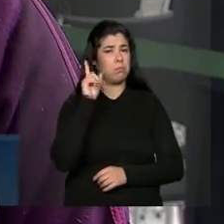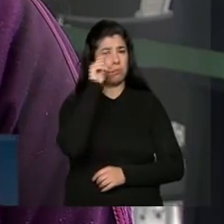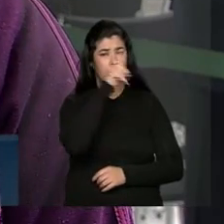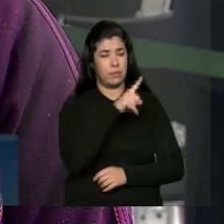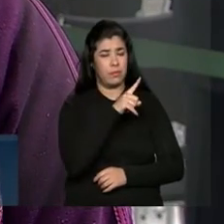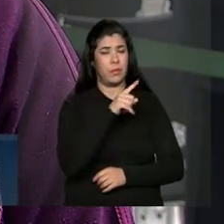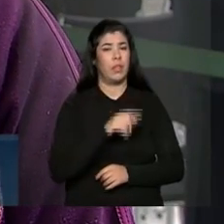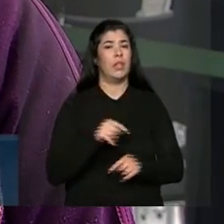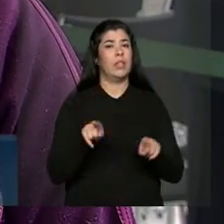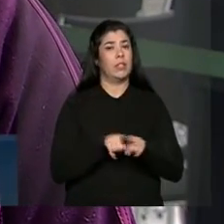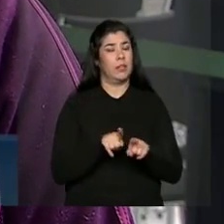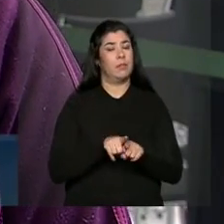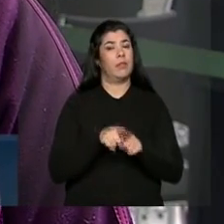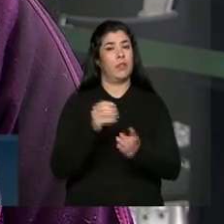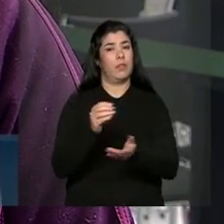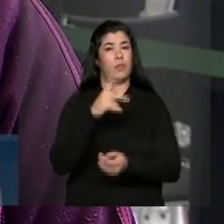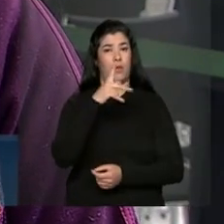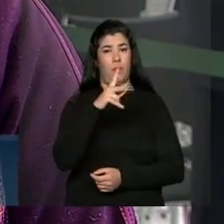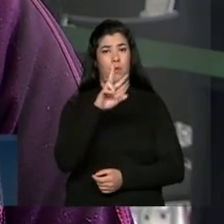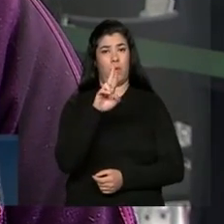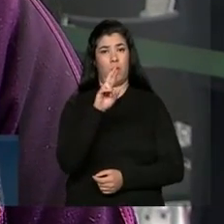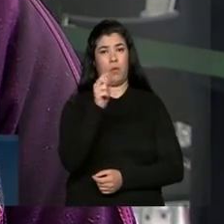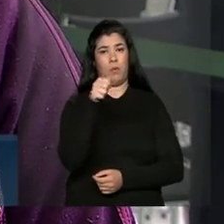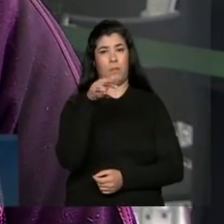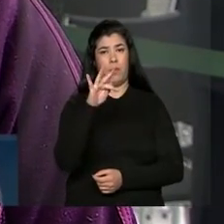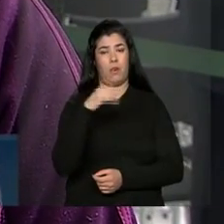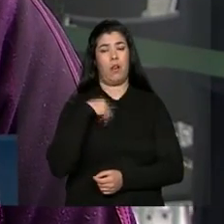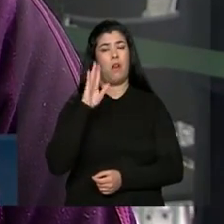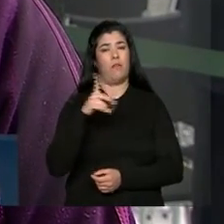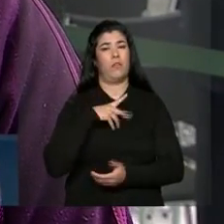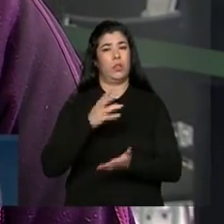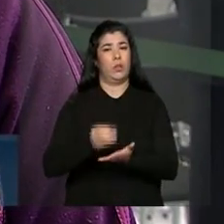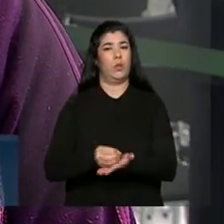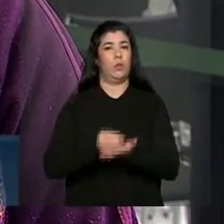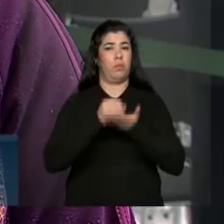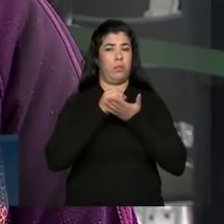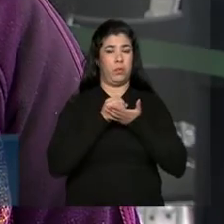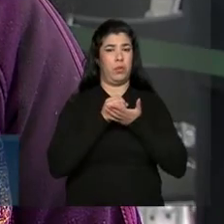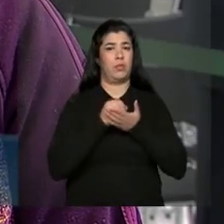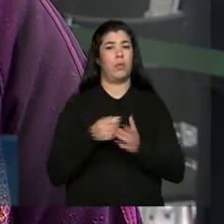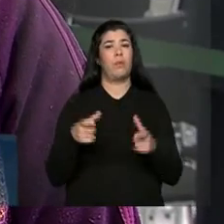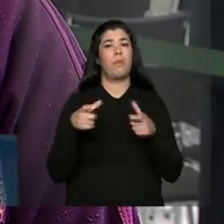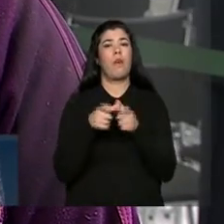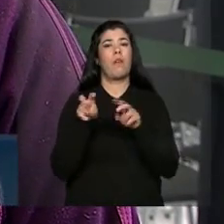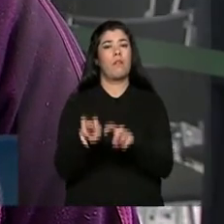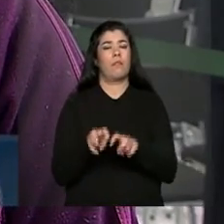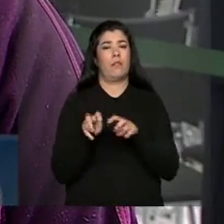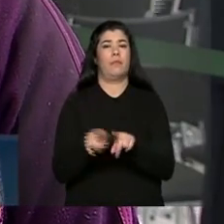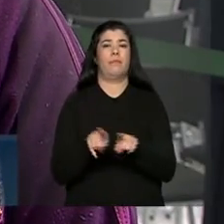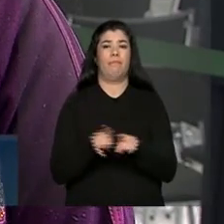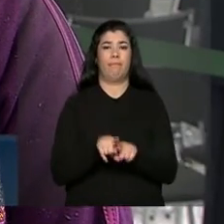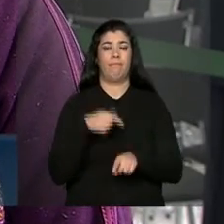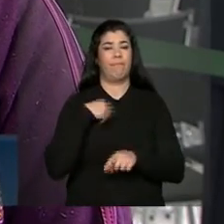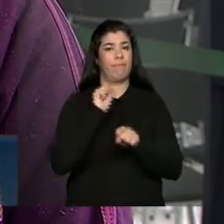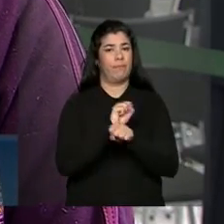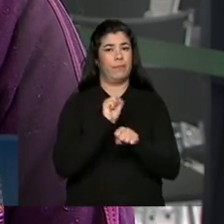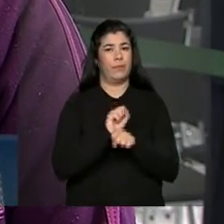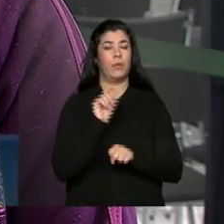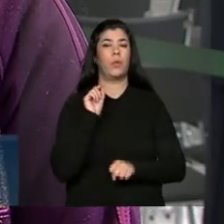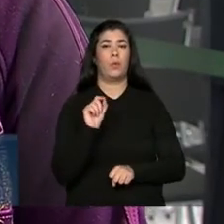Aí com isso, o Pronaf deu uma ajuda muito boa para o pequeno agricultor. Eu espero